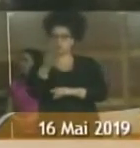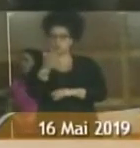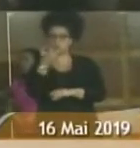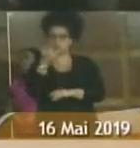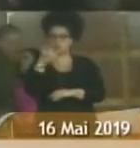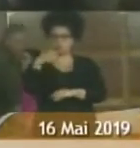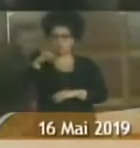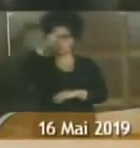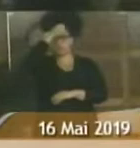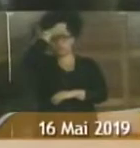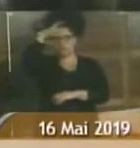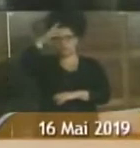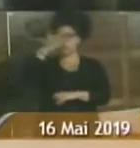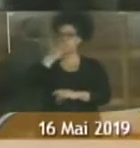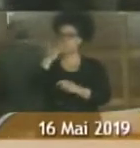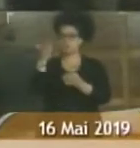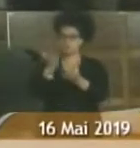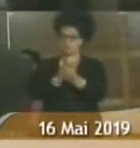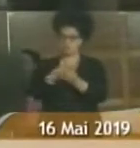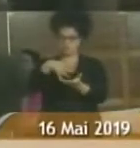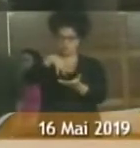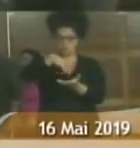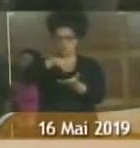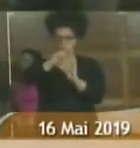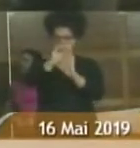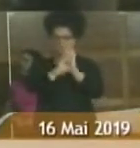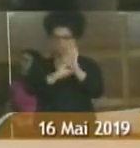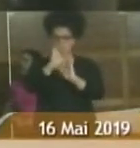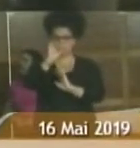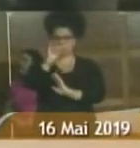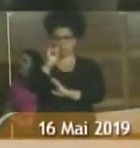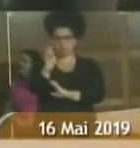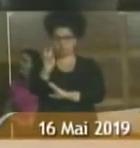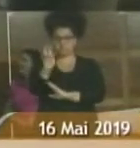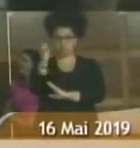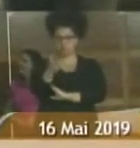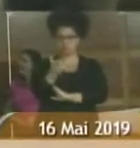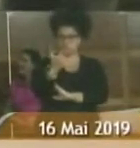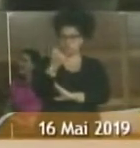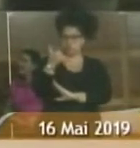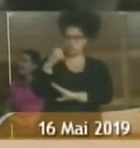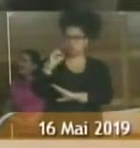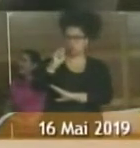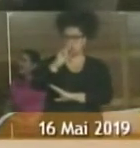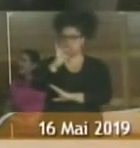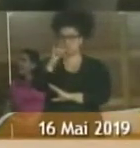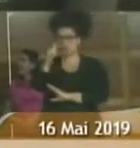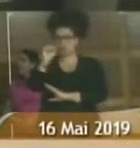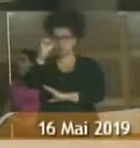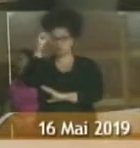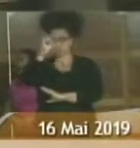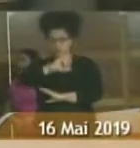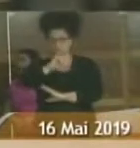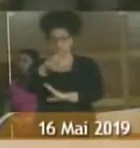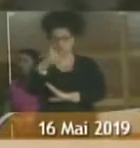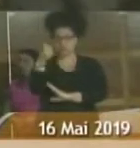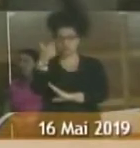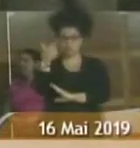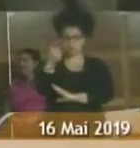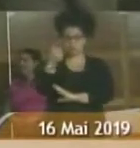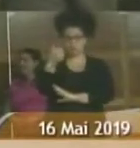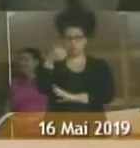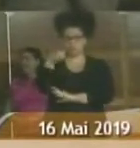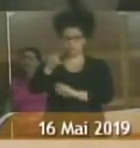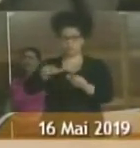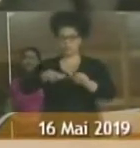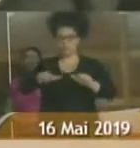autoria do prefeito municipal, encaminhando em apenso cópia do ofício número 015/2018, datado de 18 de janeiro de 2019, seus anexos, referente à